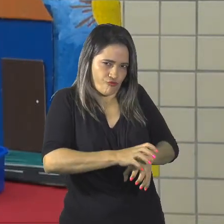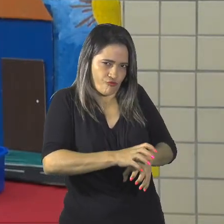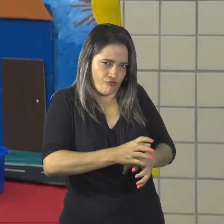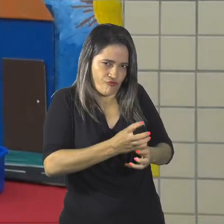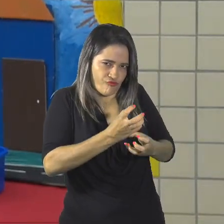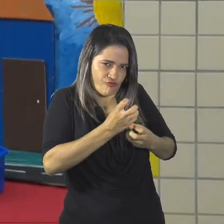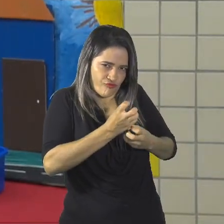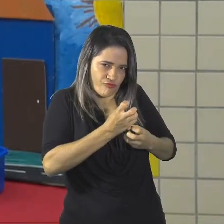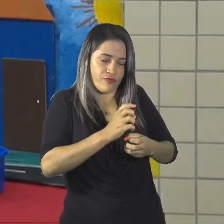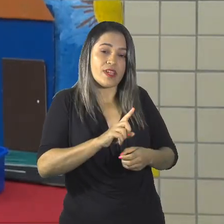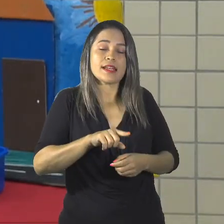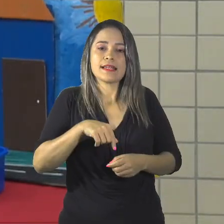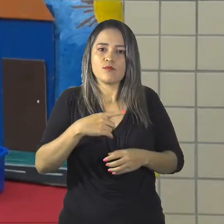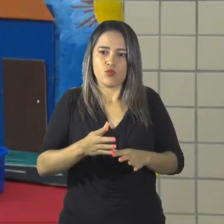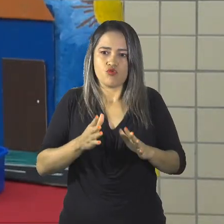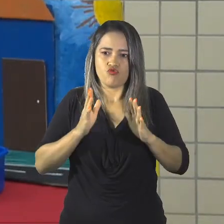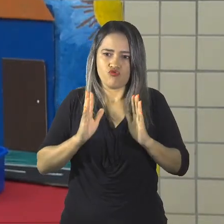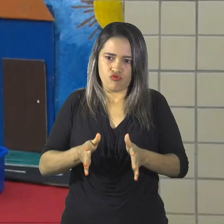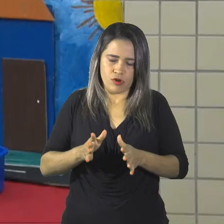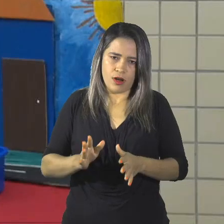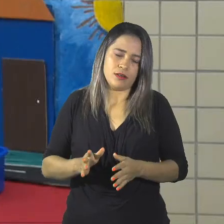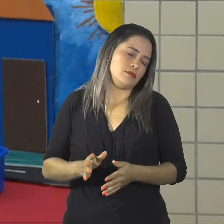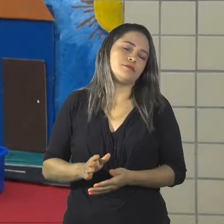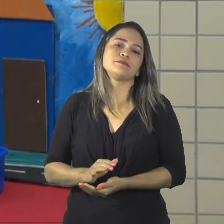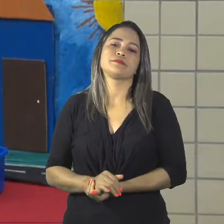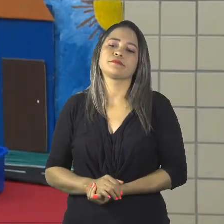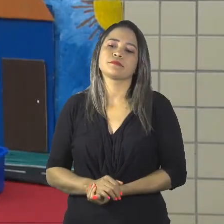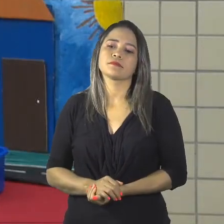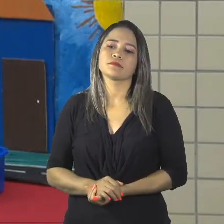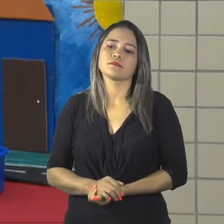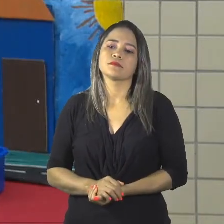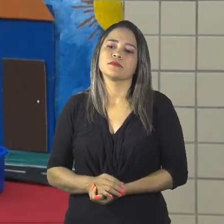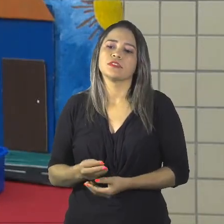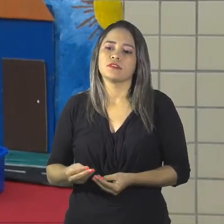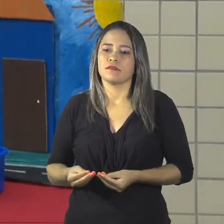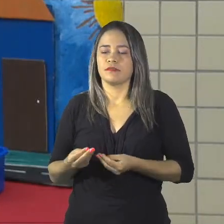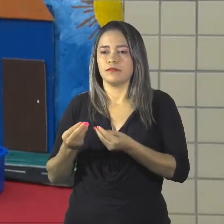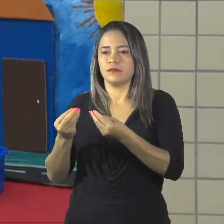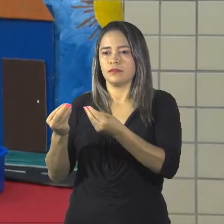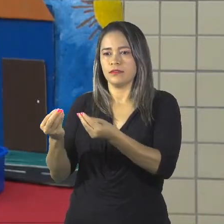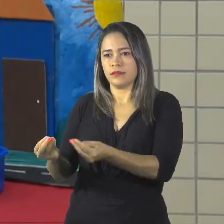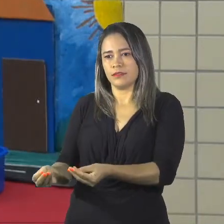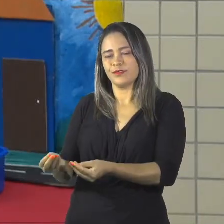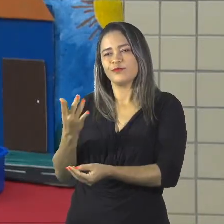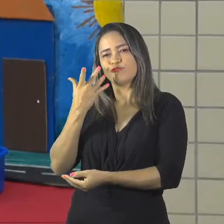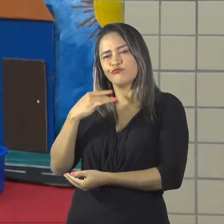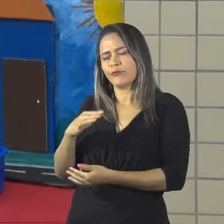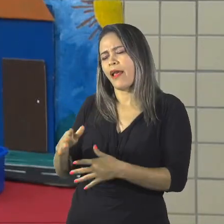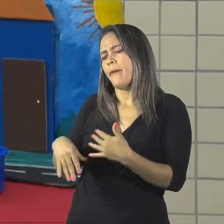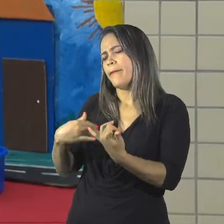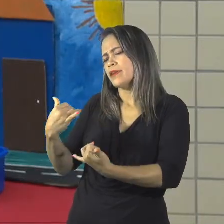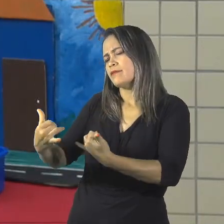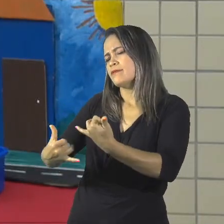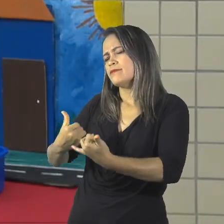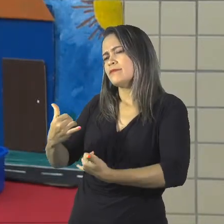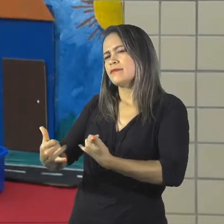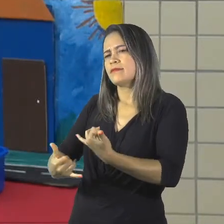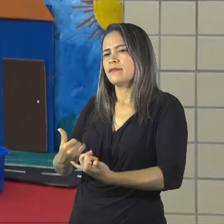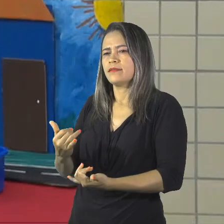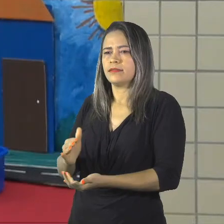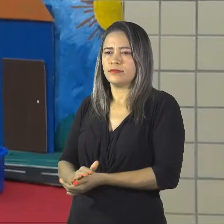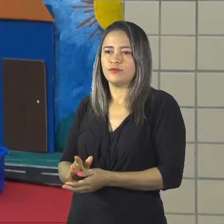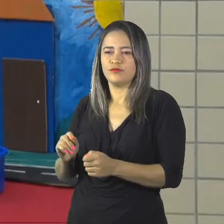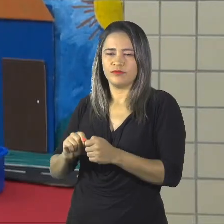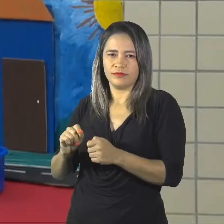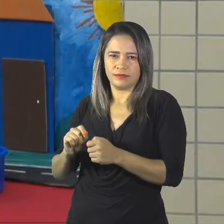E depois que ela estiver bem sequinha, aí você vai entregar para a sua criança para ela brincar. Aqui eu já